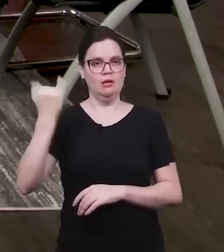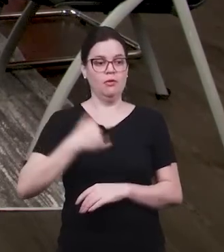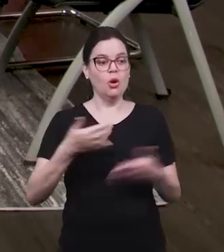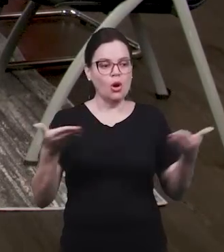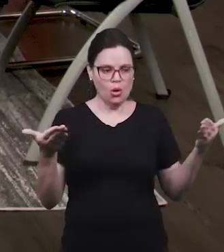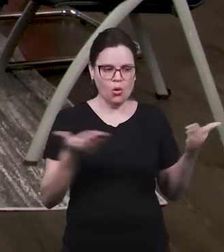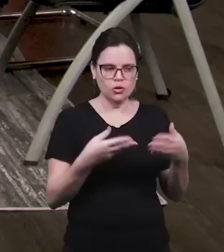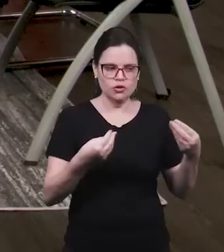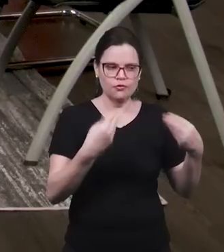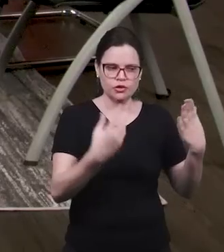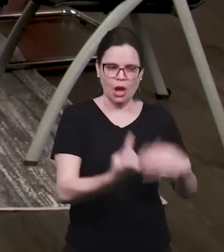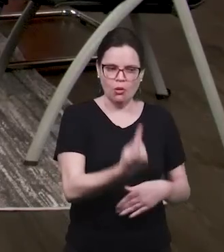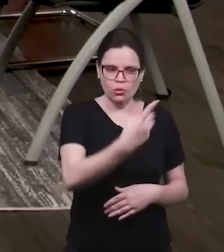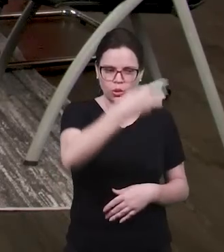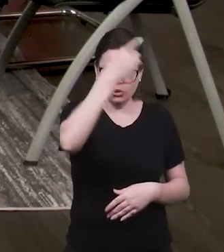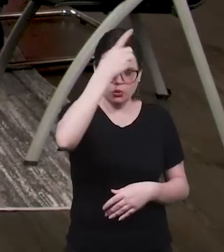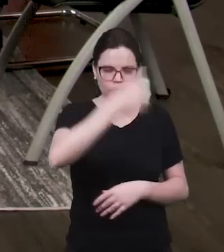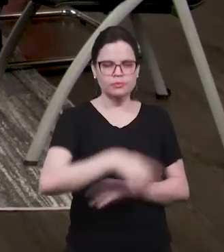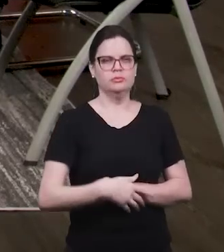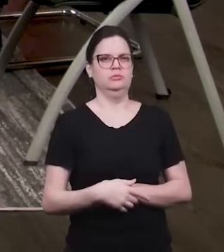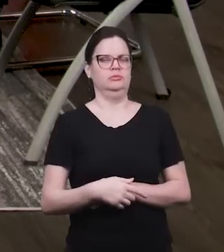dom. E nós fomos só uma reunião